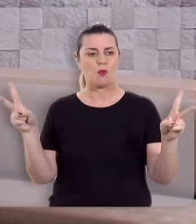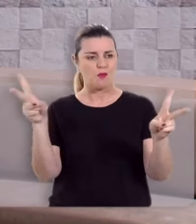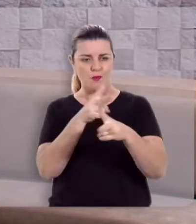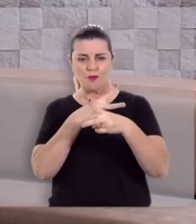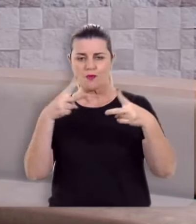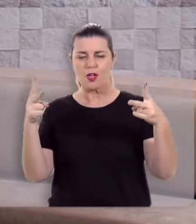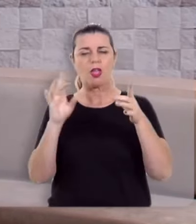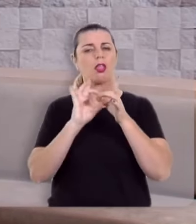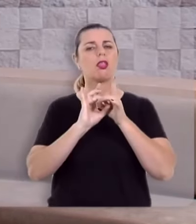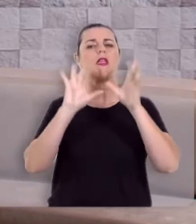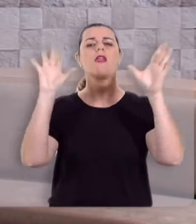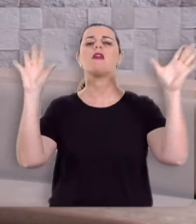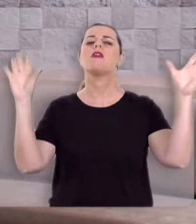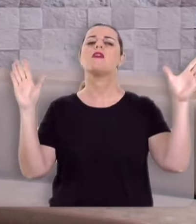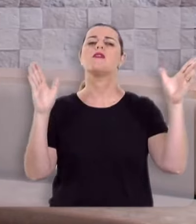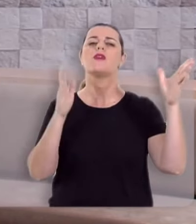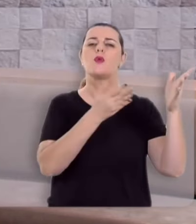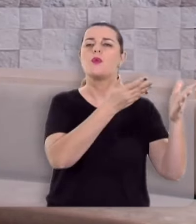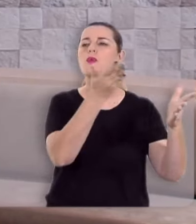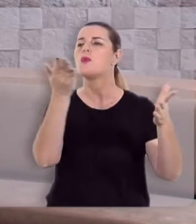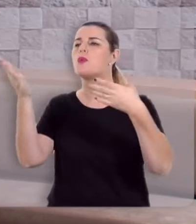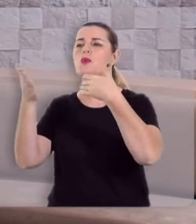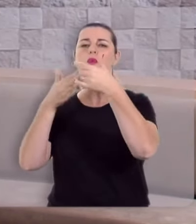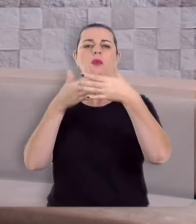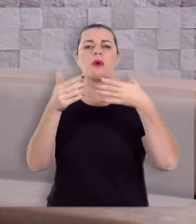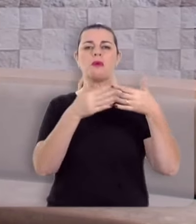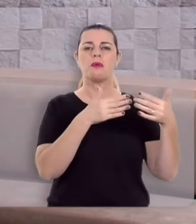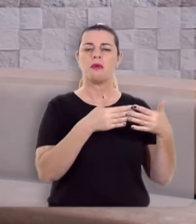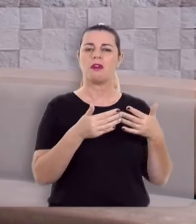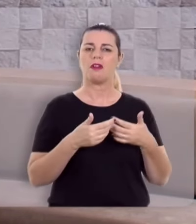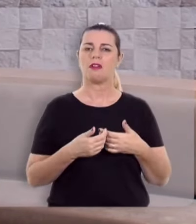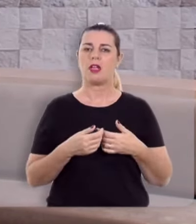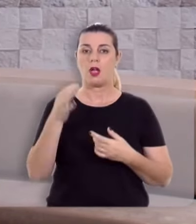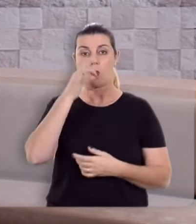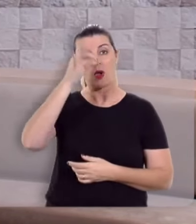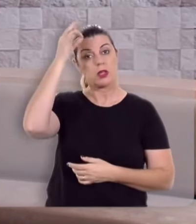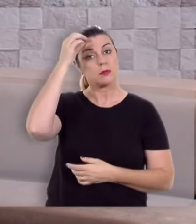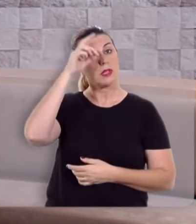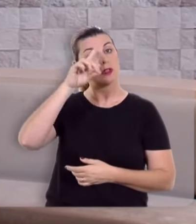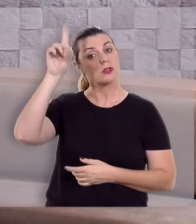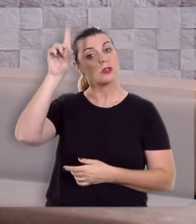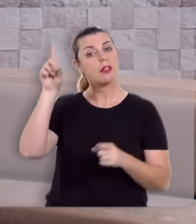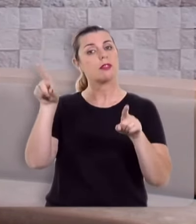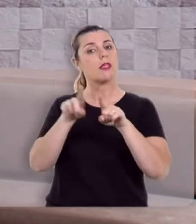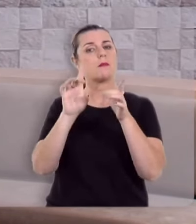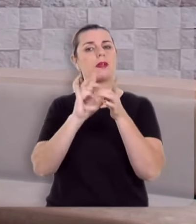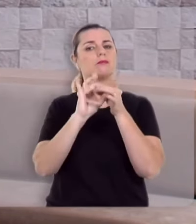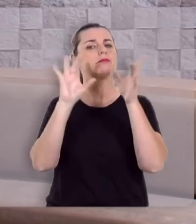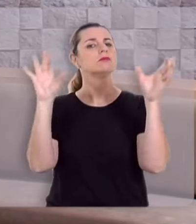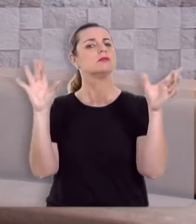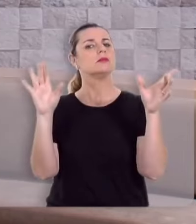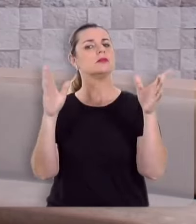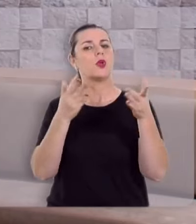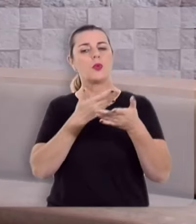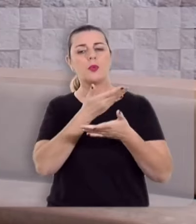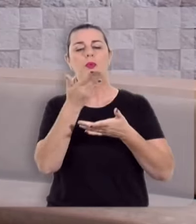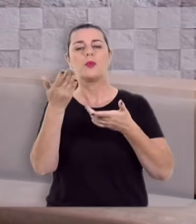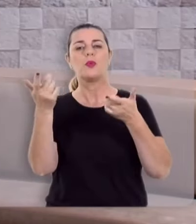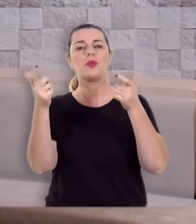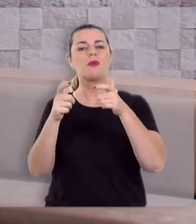é livre, ele sopra onde quer. O Espírito Santo de Deus é livre, ele sopra onde você e eu não